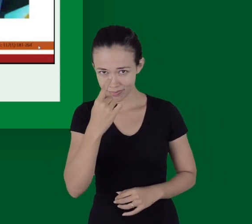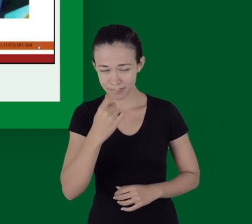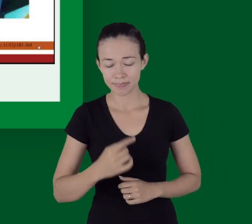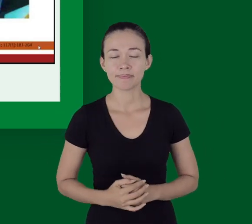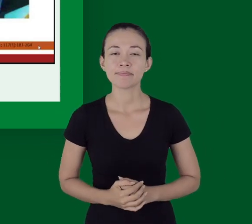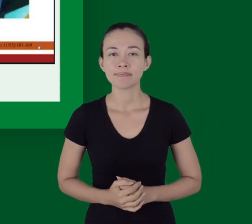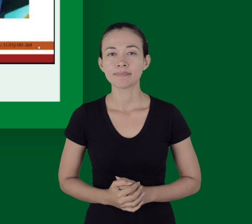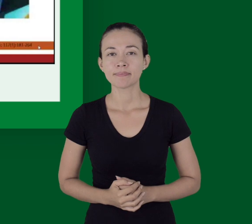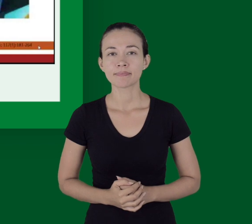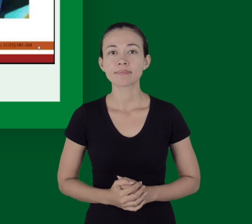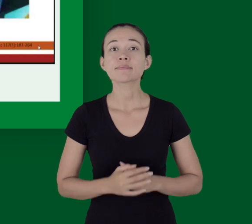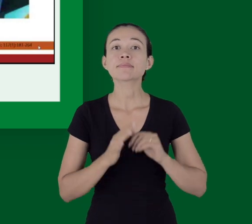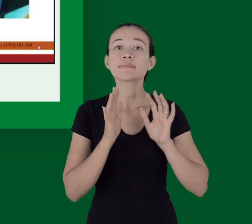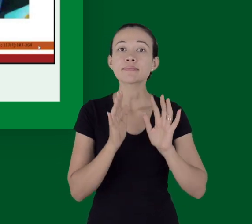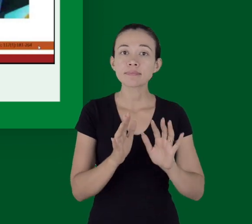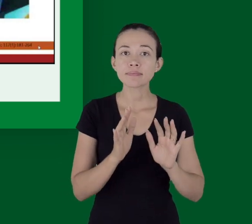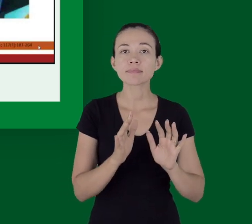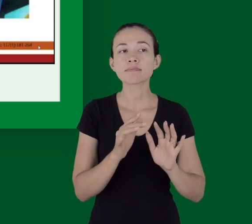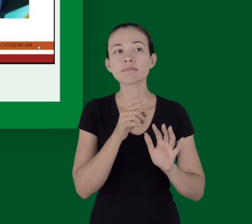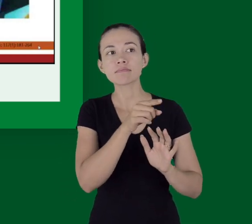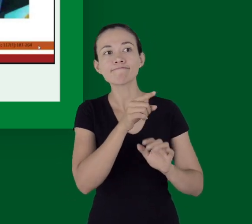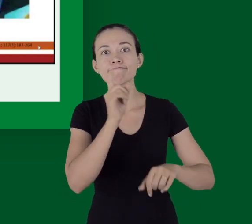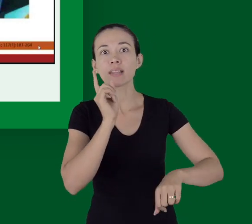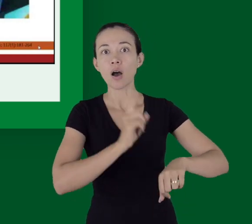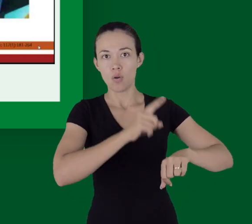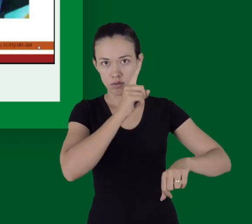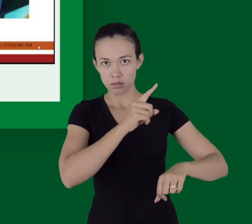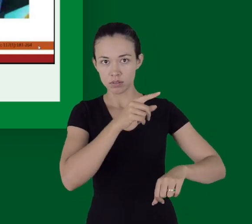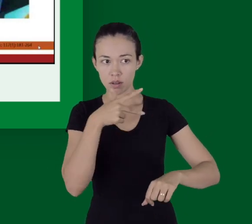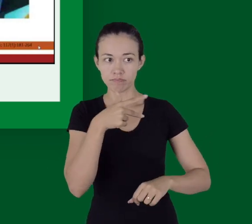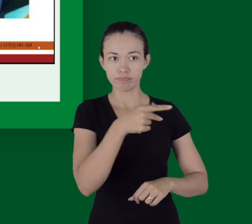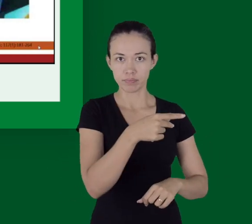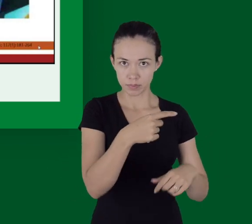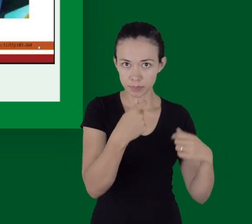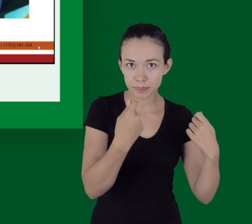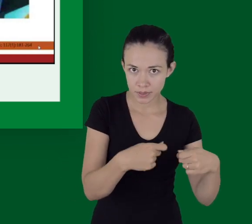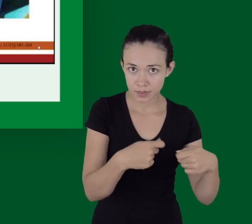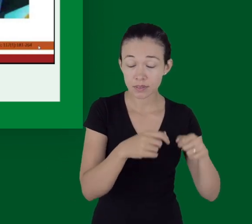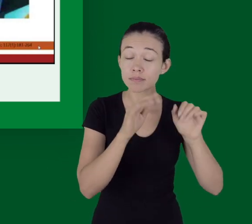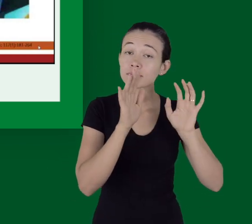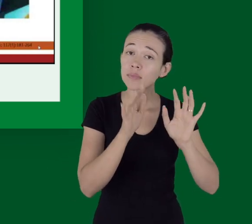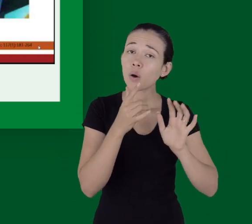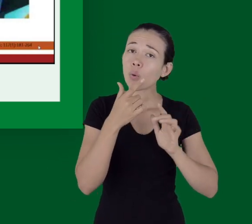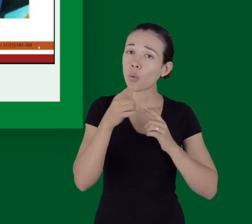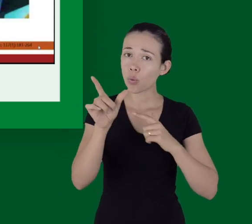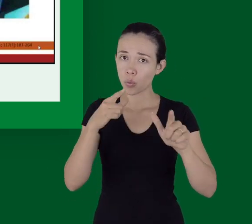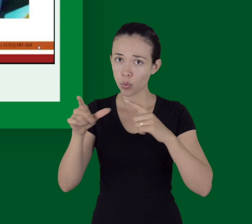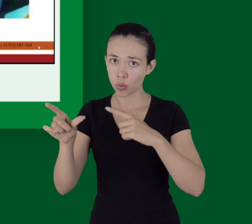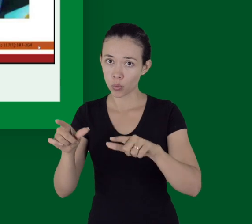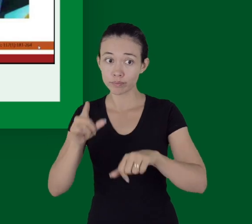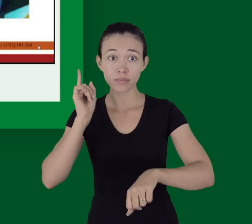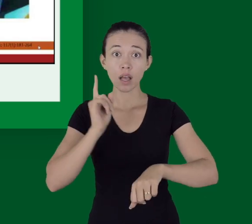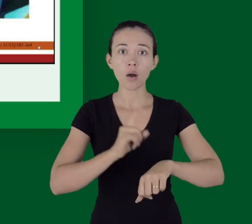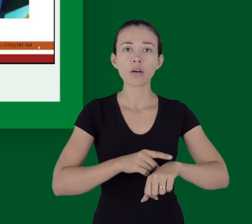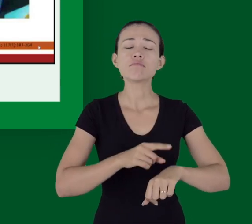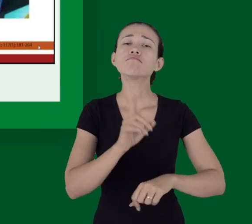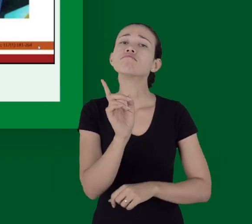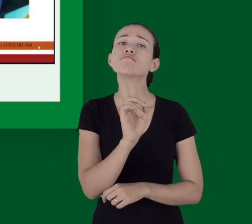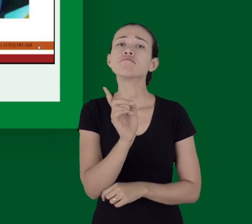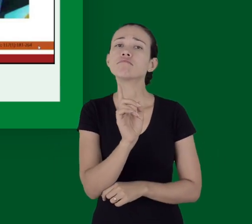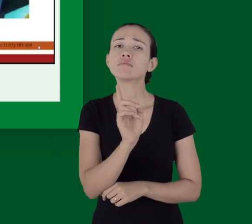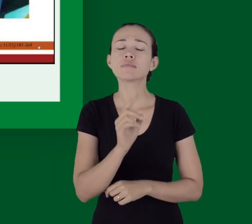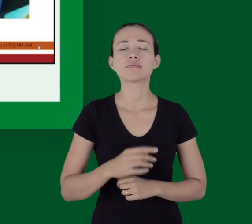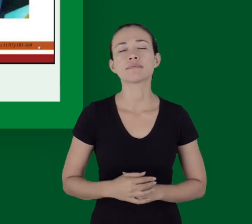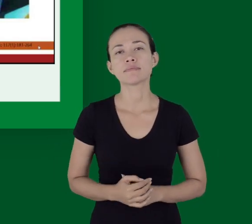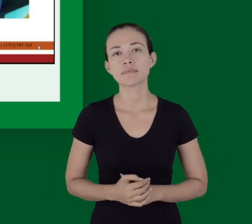A analgesia, a AS, clopidogrel e heparina, tá? Você vai fazer na fase aguda. As outras medicações que eu vou falar agora, a gente